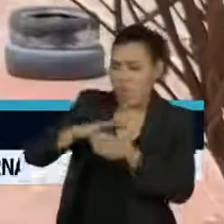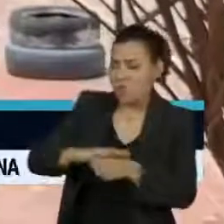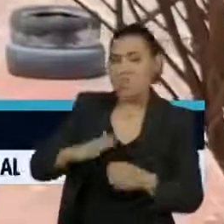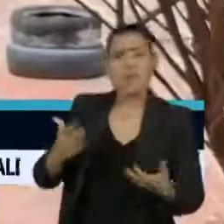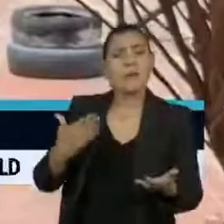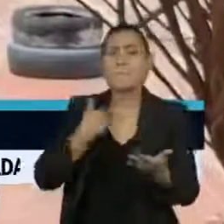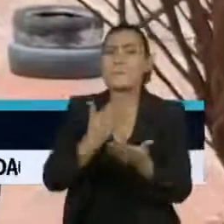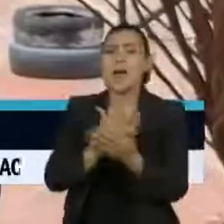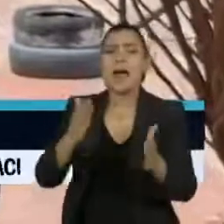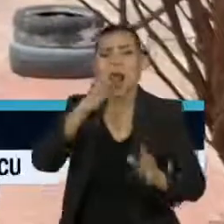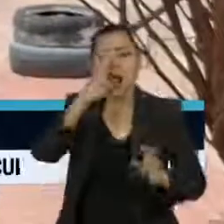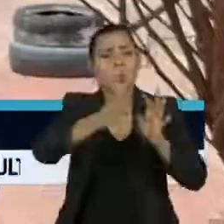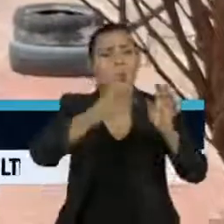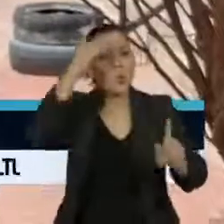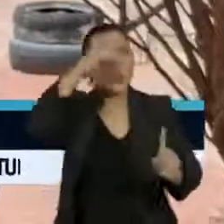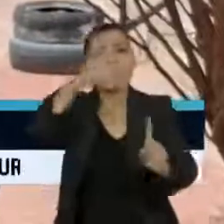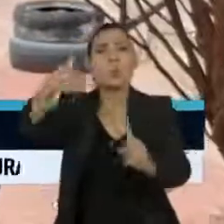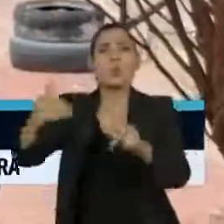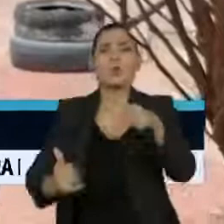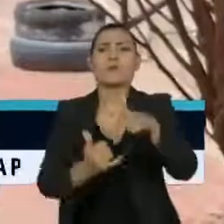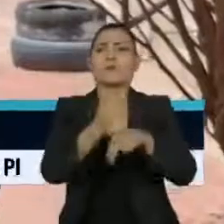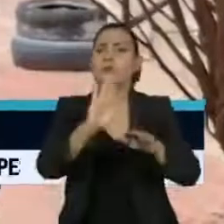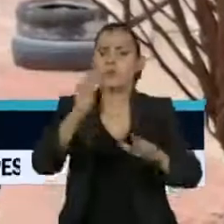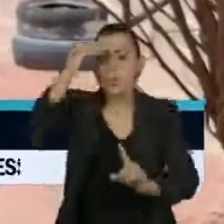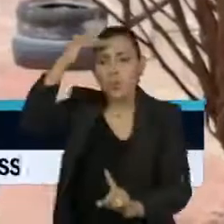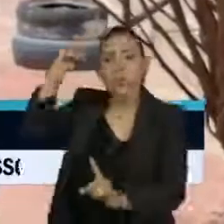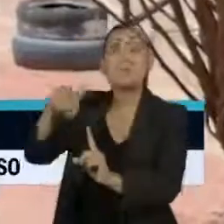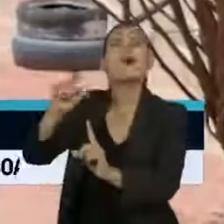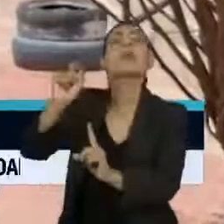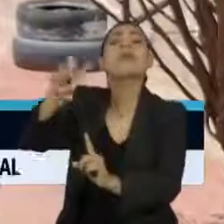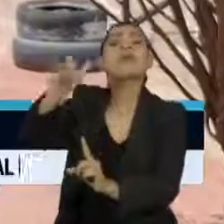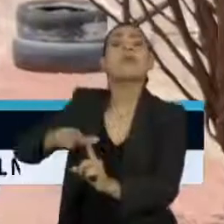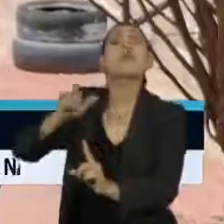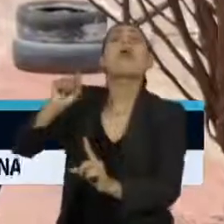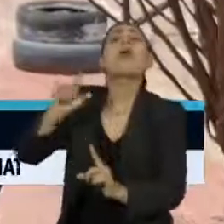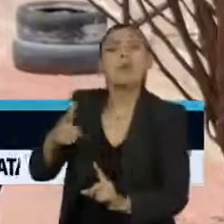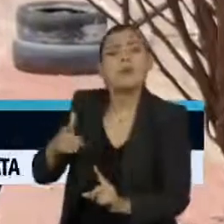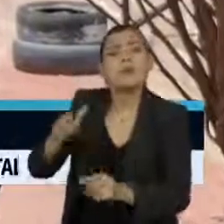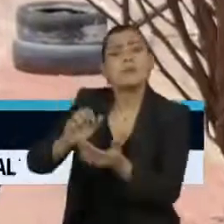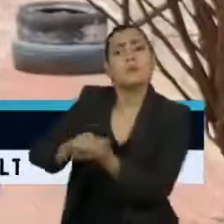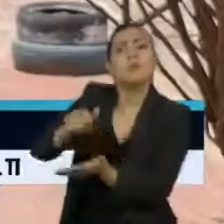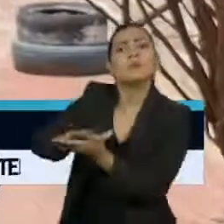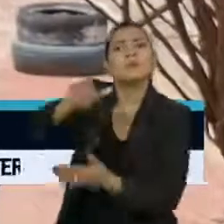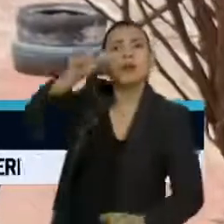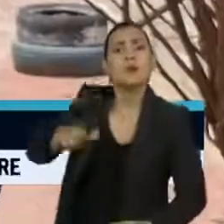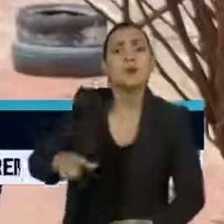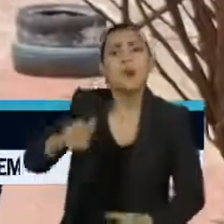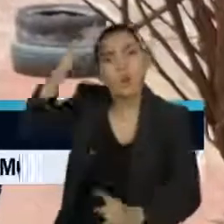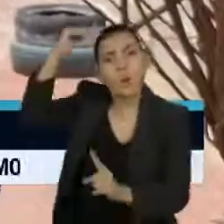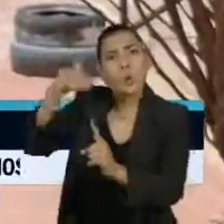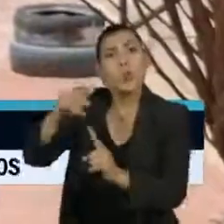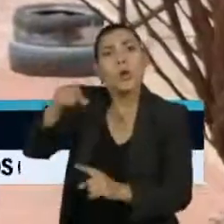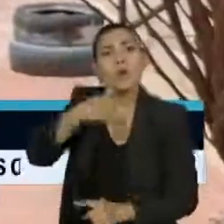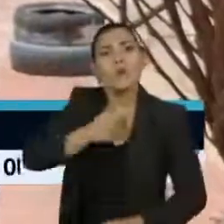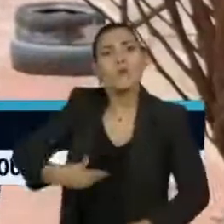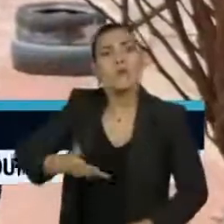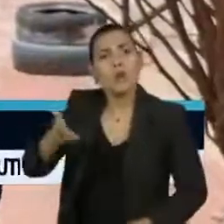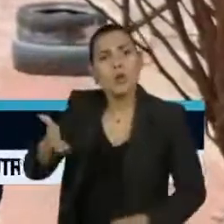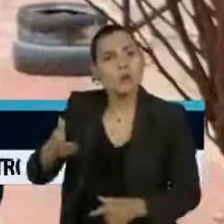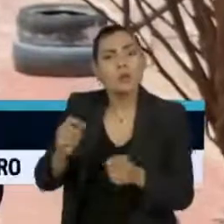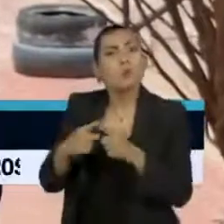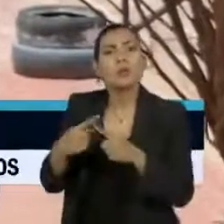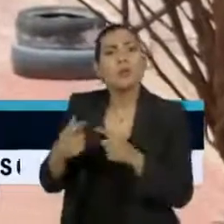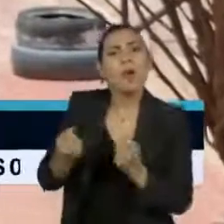precisa parar de culpar as vítimas e realmente culpar os culpados e puni-los. A culpa toda é do Estado, que